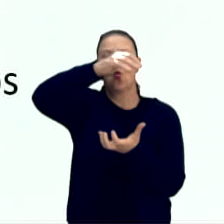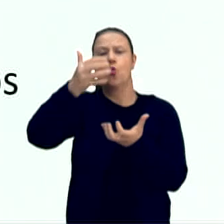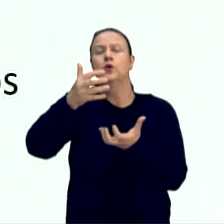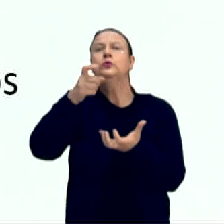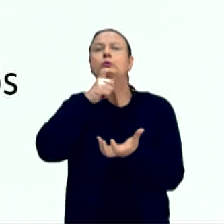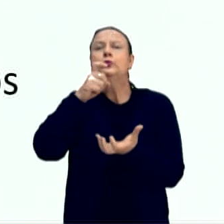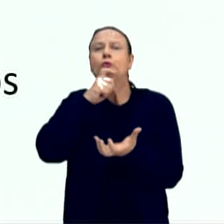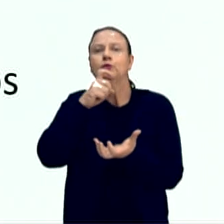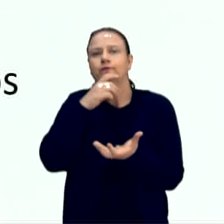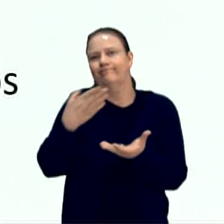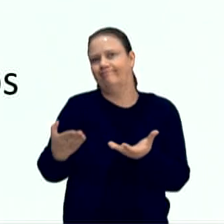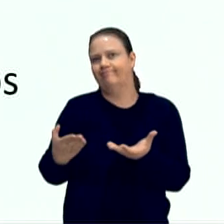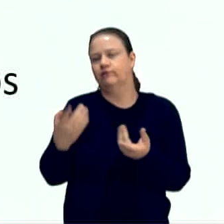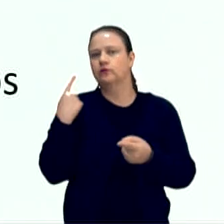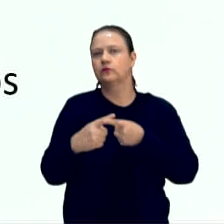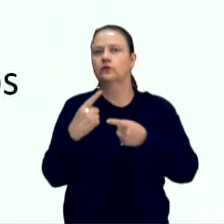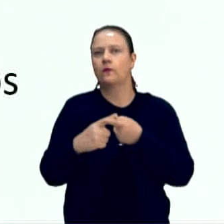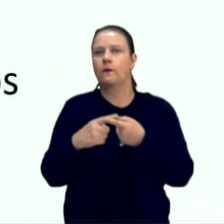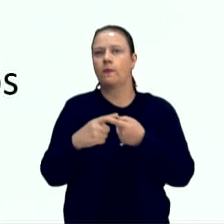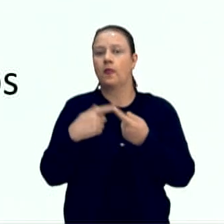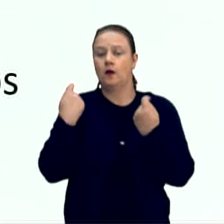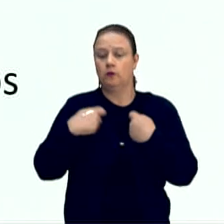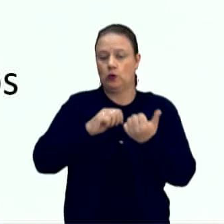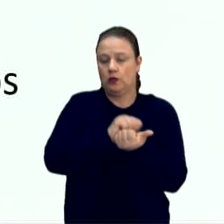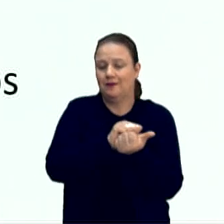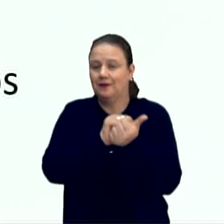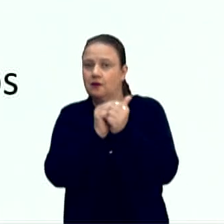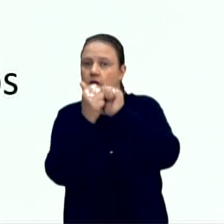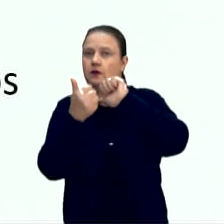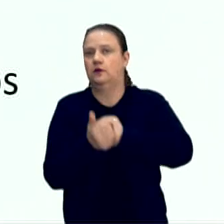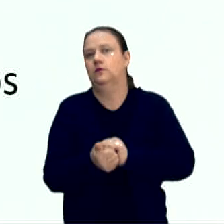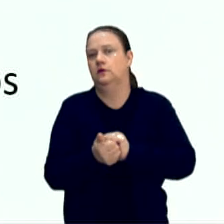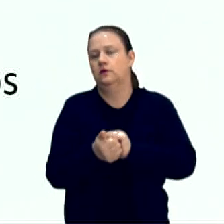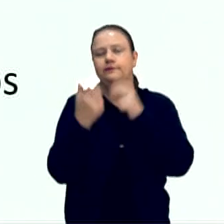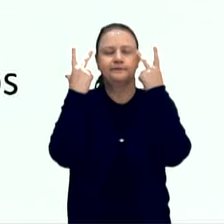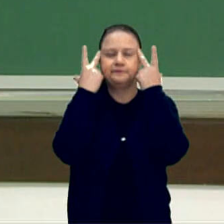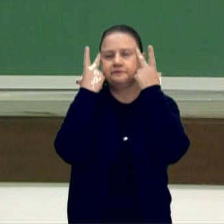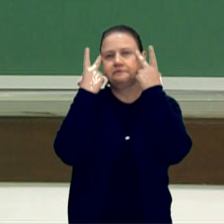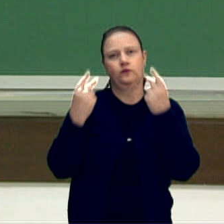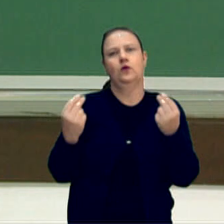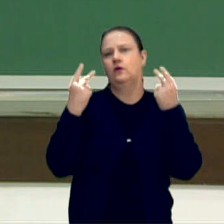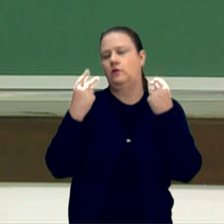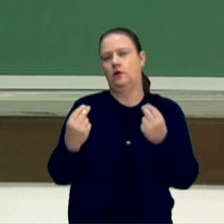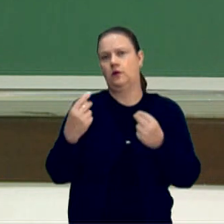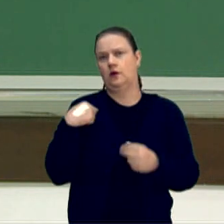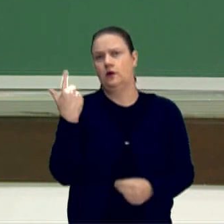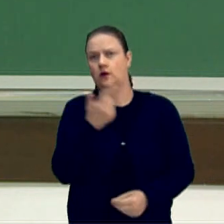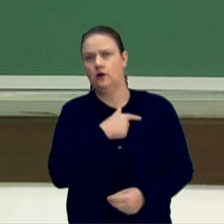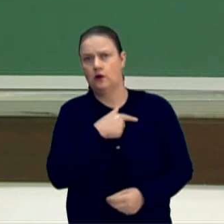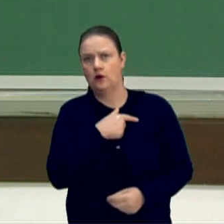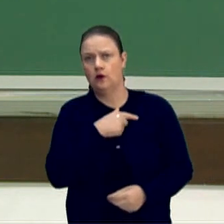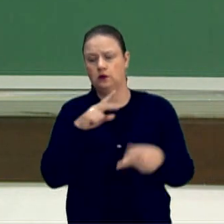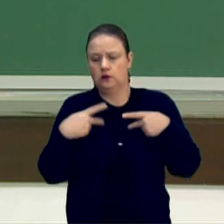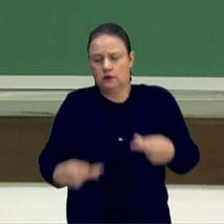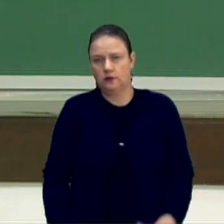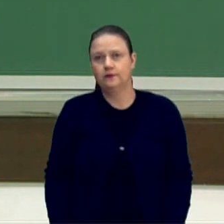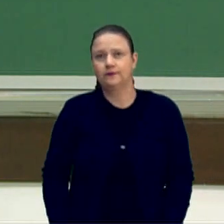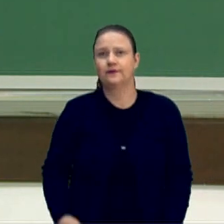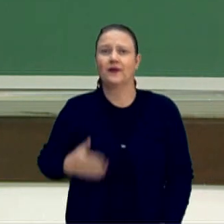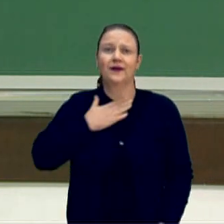conta disso. Eles se adaptaram àquele meio. Mas, normalmente, né, nós, enquanto seres humanos, gostamos